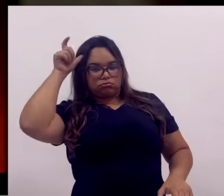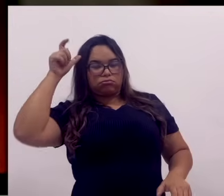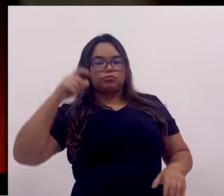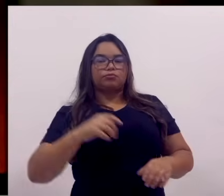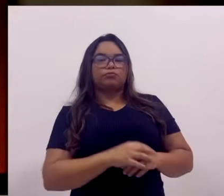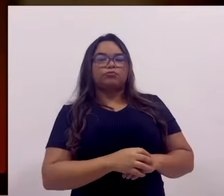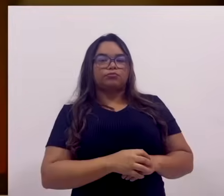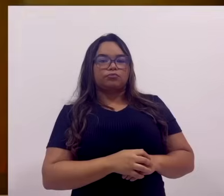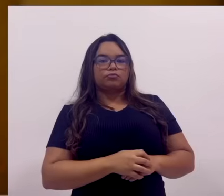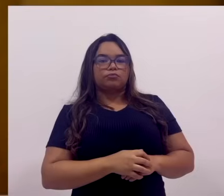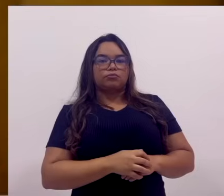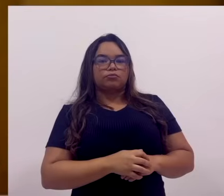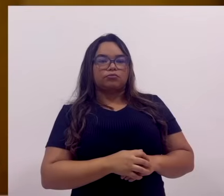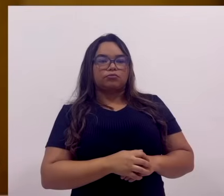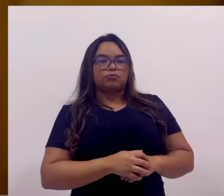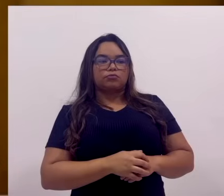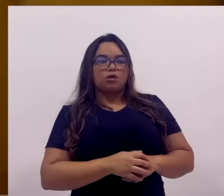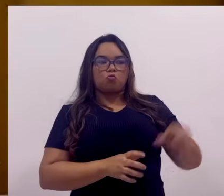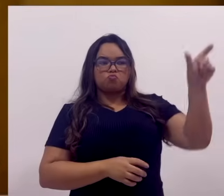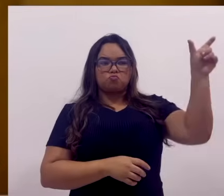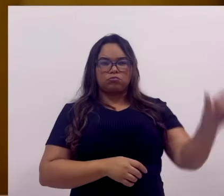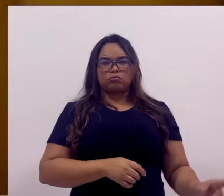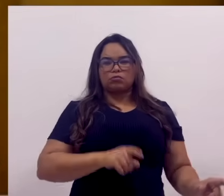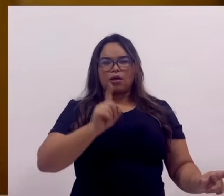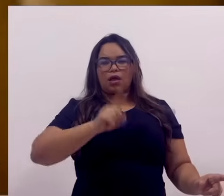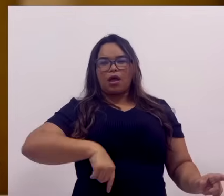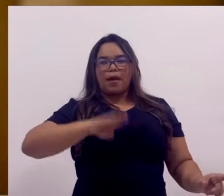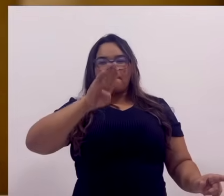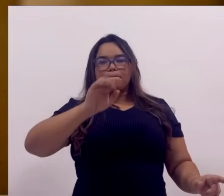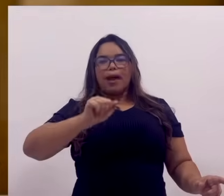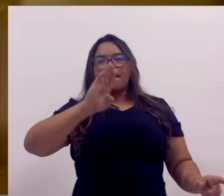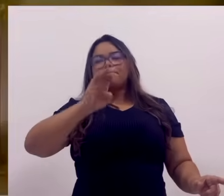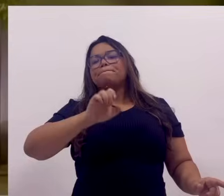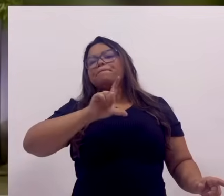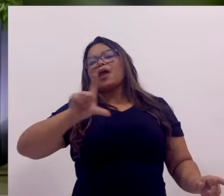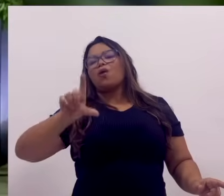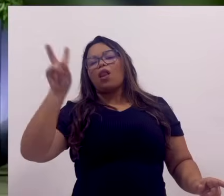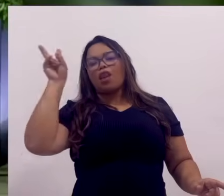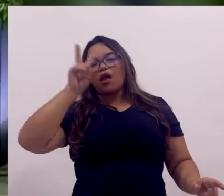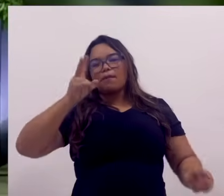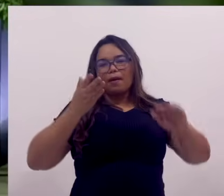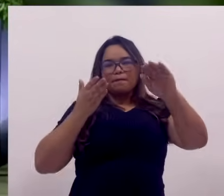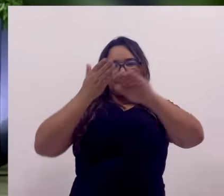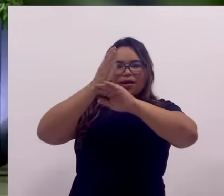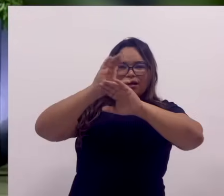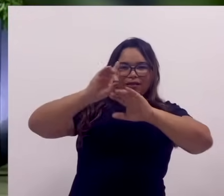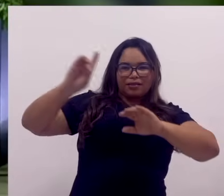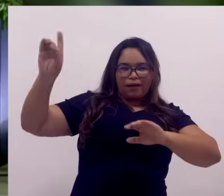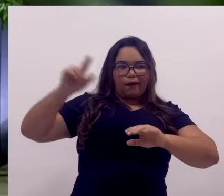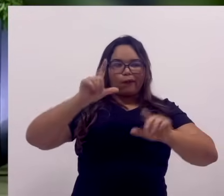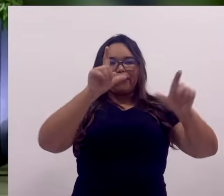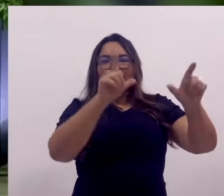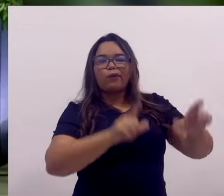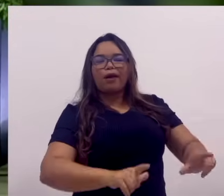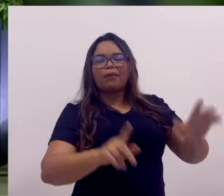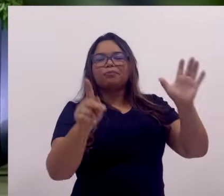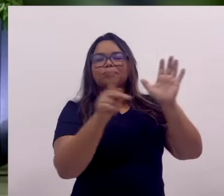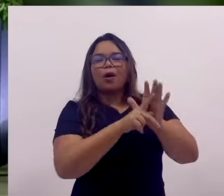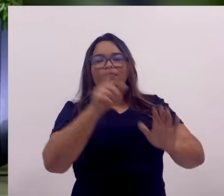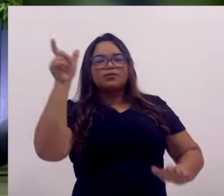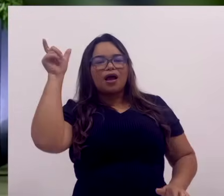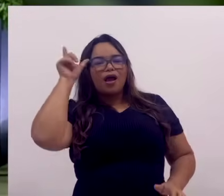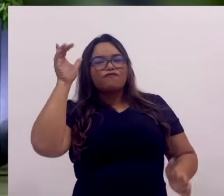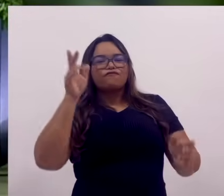para Deus, é uma abominação de Satanás. É a sede de Satanás, que é onde está o trono